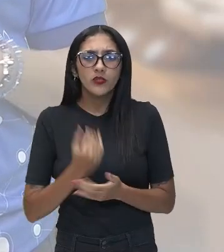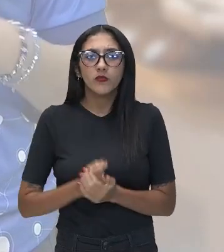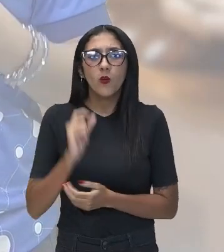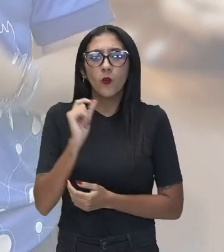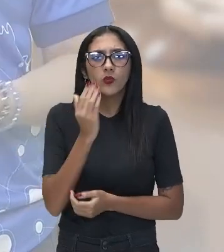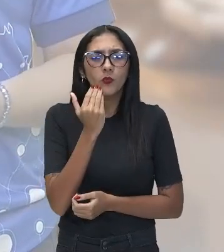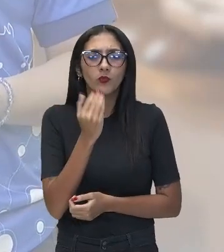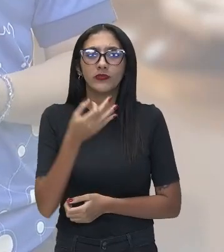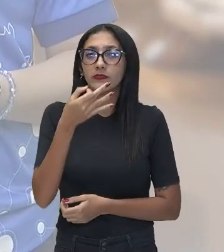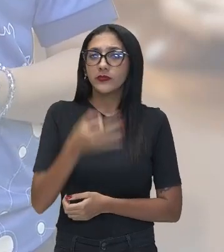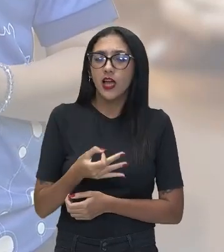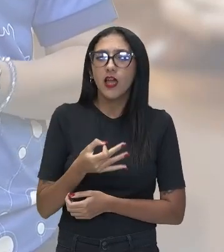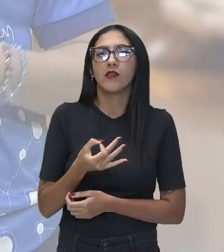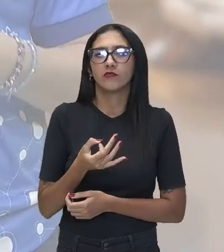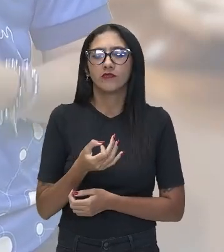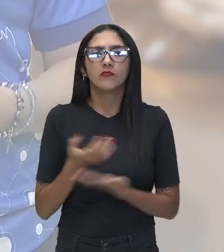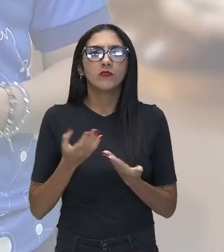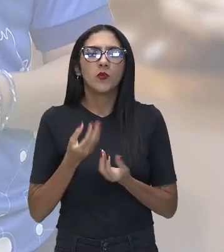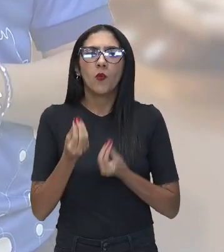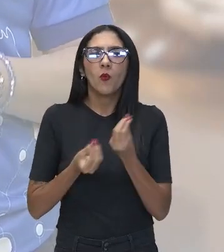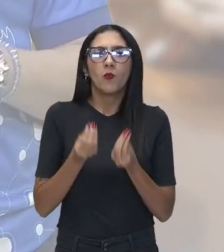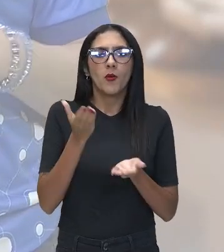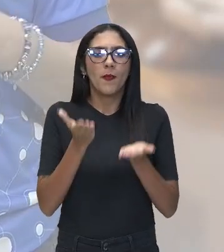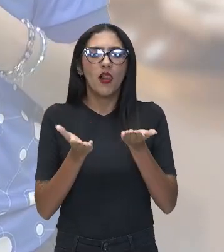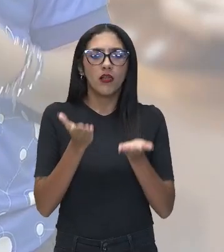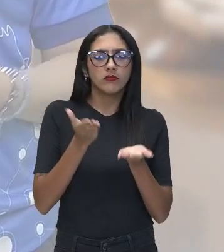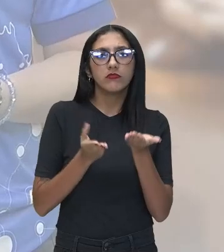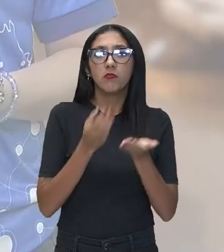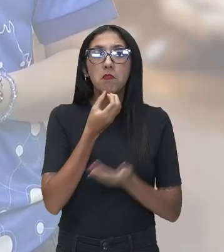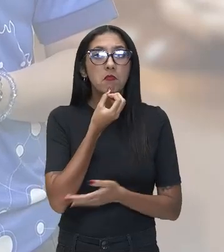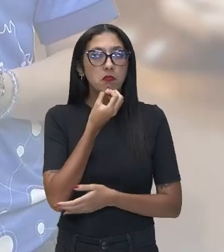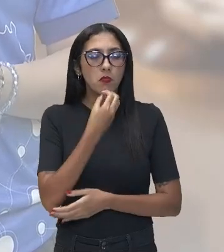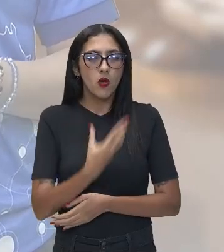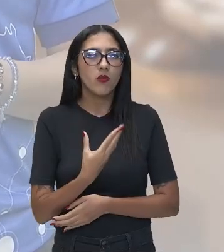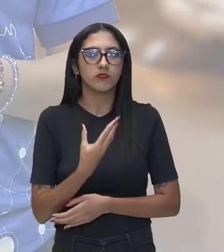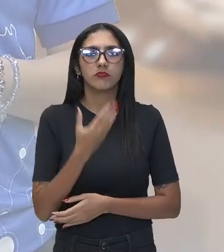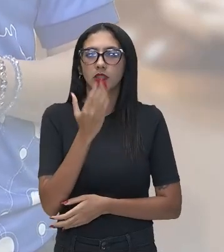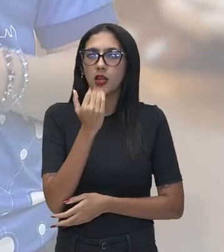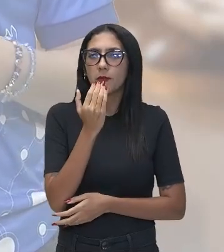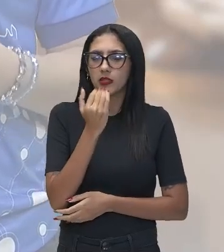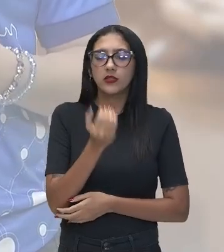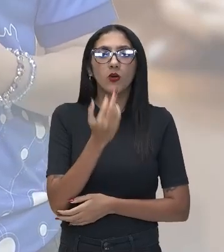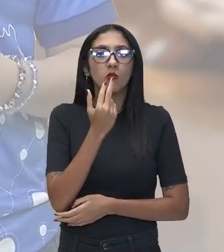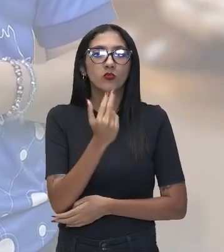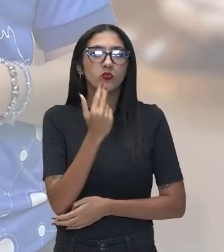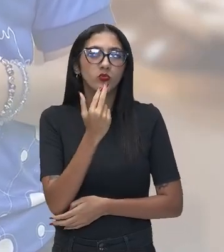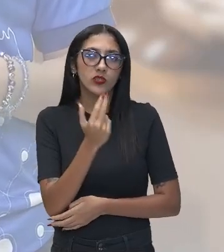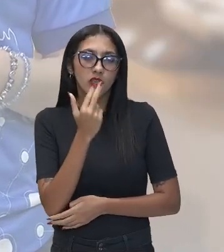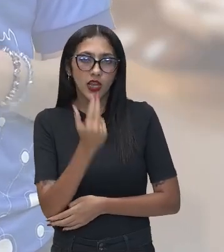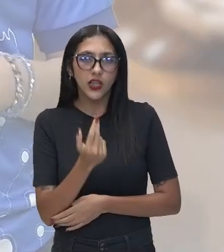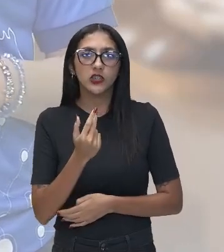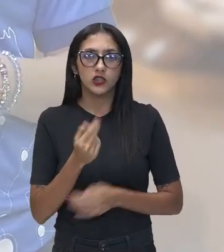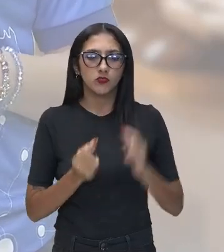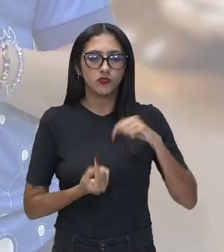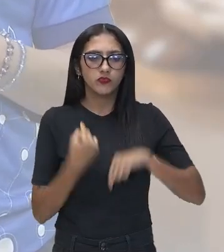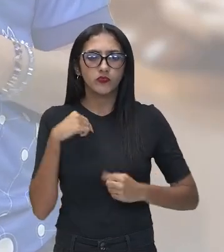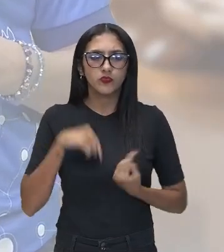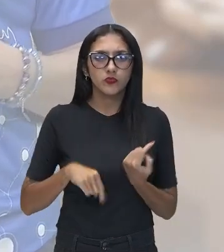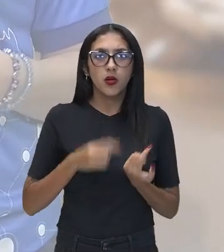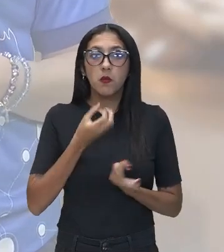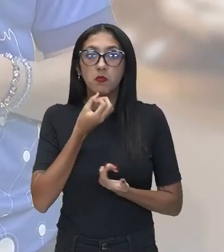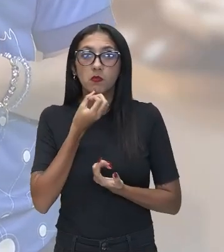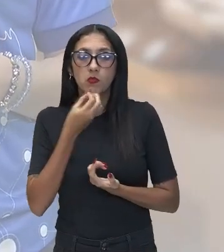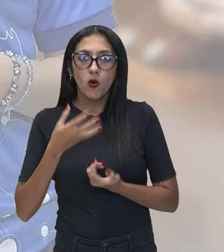se alimentar para ter uma dieta saudável, para a gente ter o nosso organismo com proteínas,